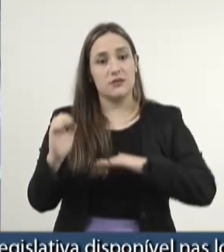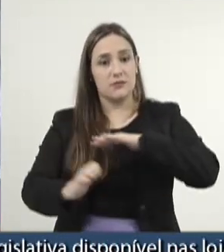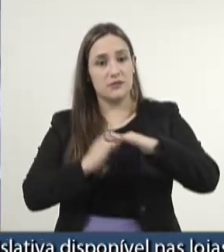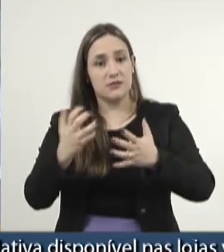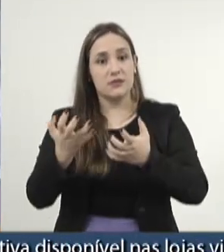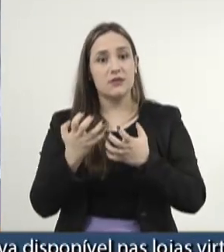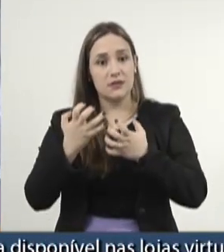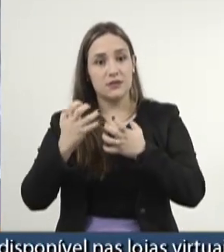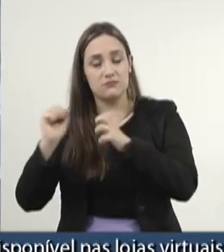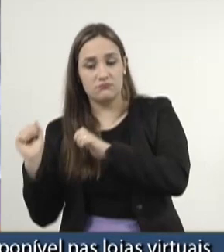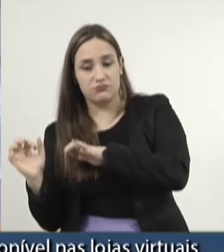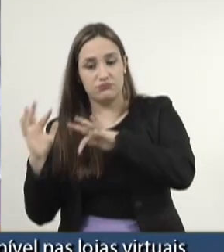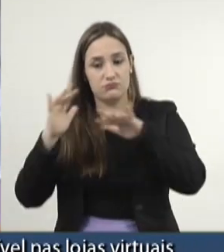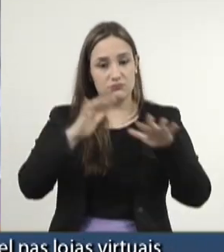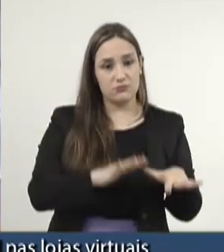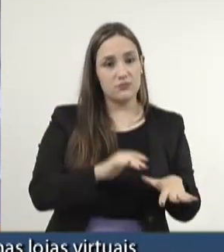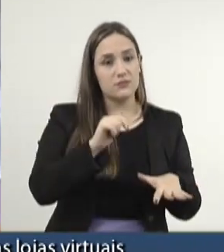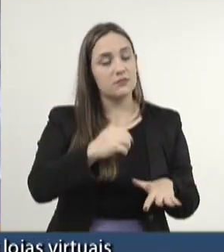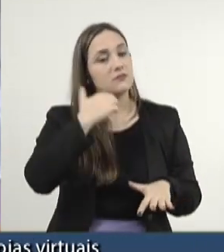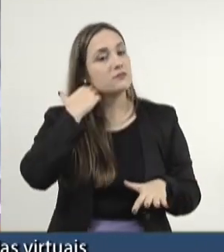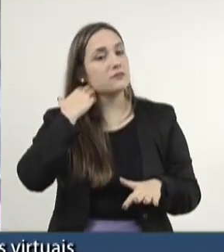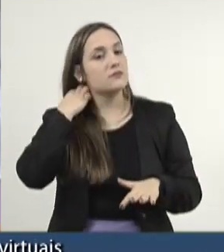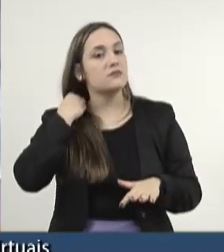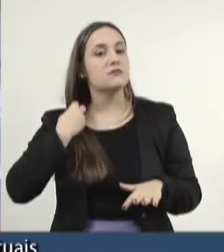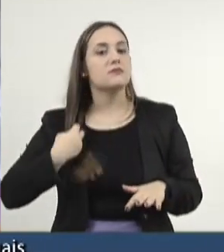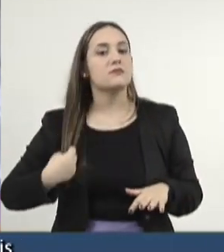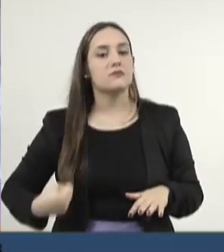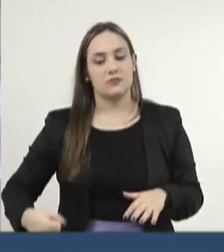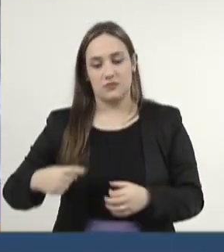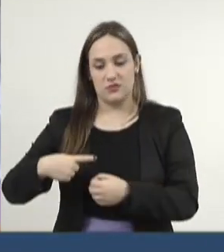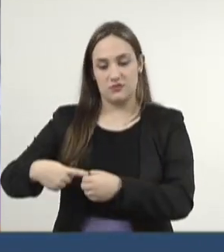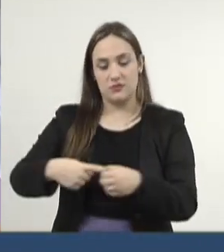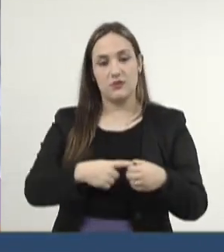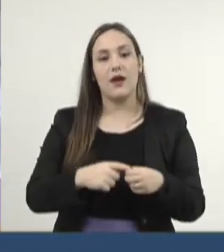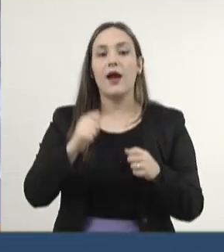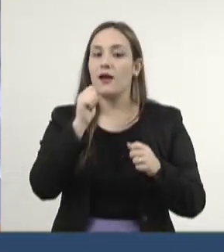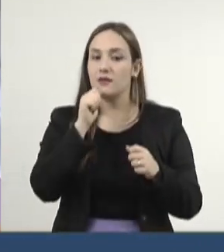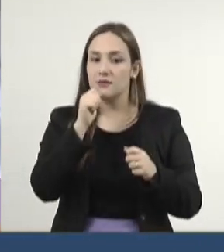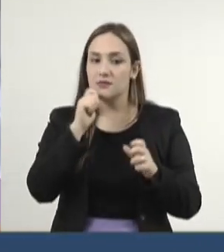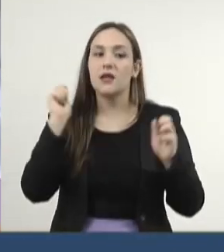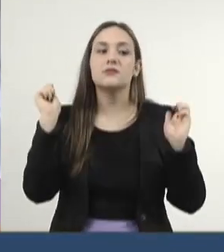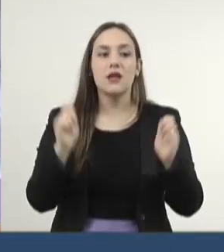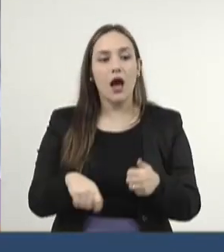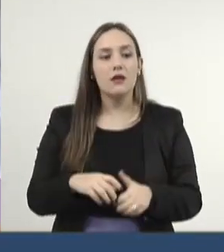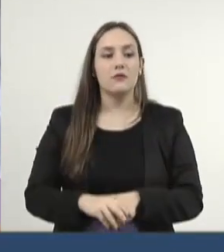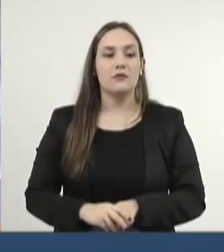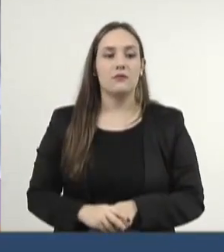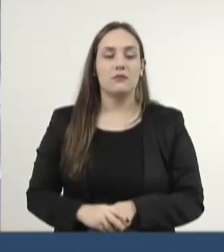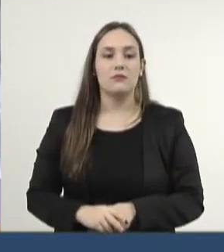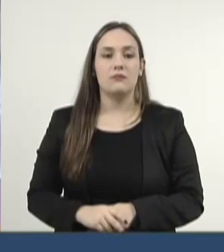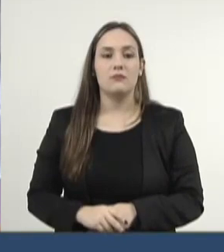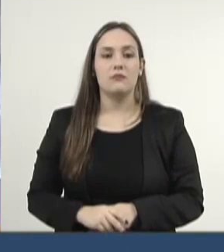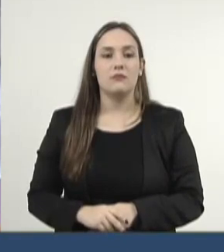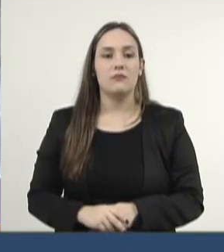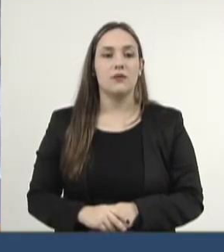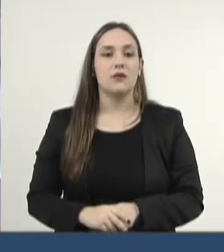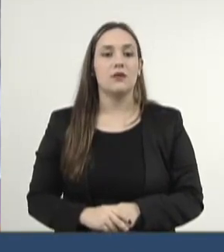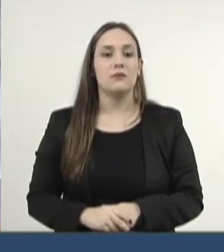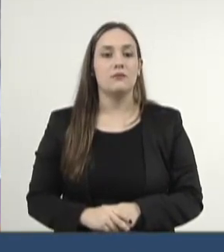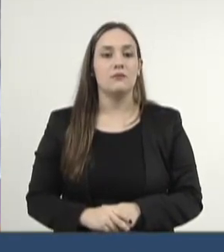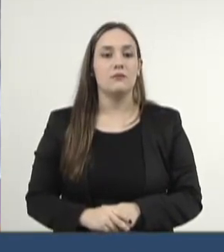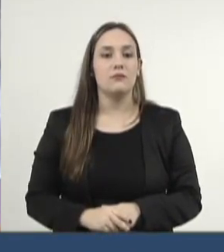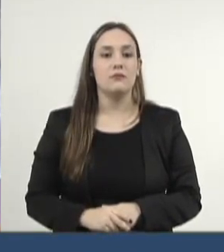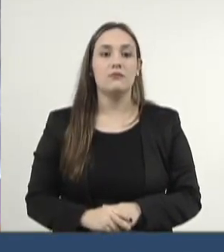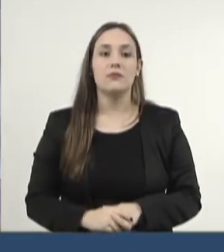Mato Grosso do Sul, nos diversos municípios do nosso estado, ainda poderem se beneficiar da Lei de Incentivo Fiscal do Mato Grosso do Sul,